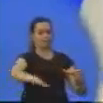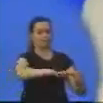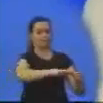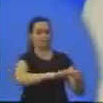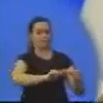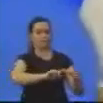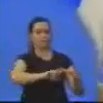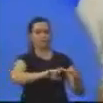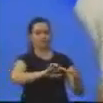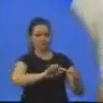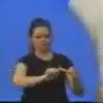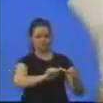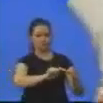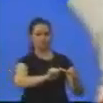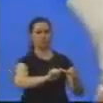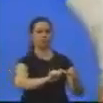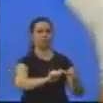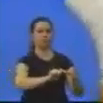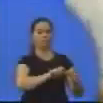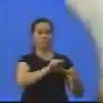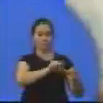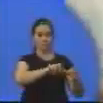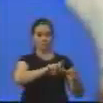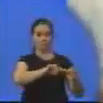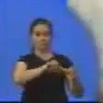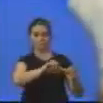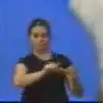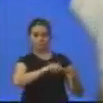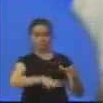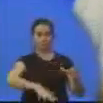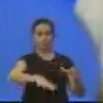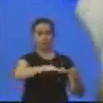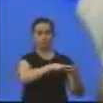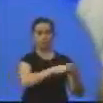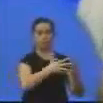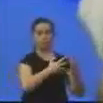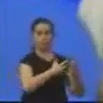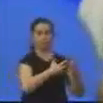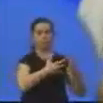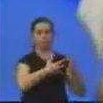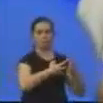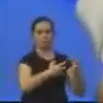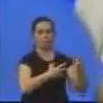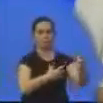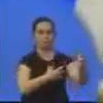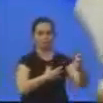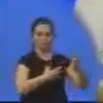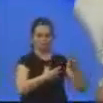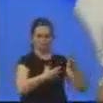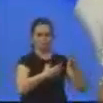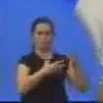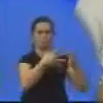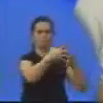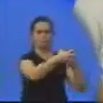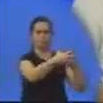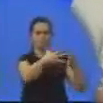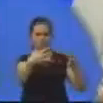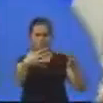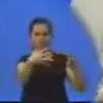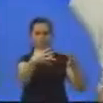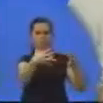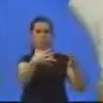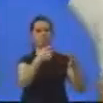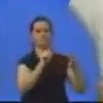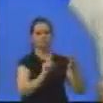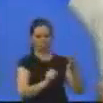área. Então, vamos lá fazer a área. A área é o produto das duas dimensões, x e y.